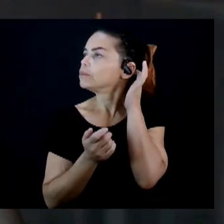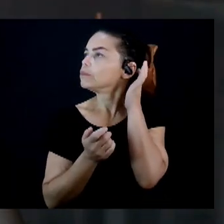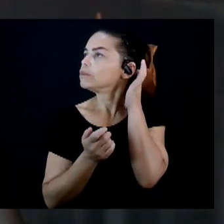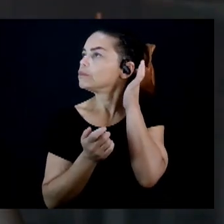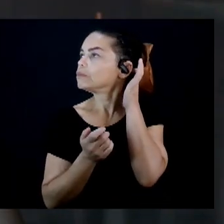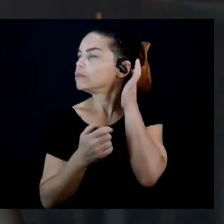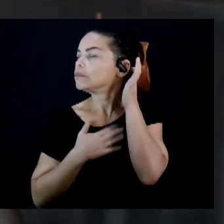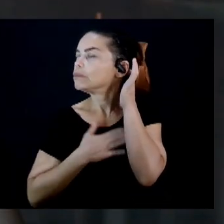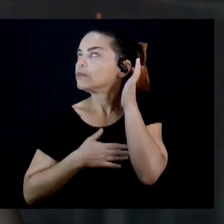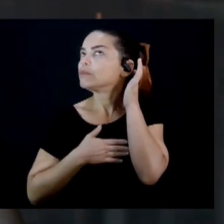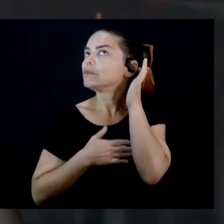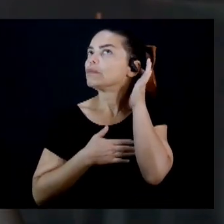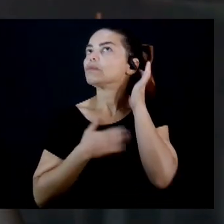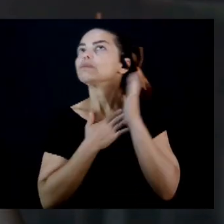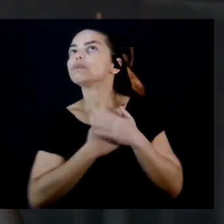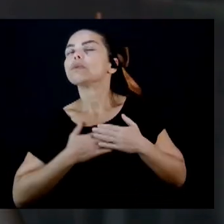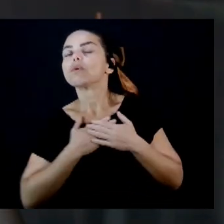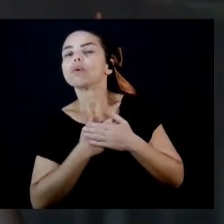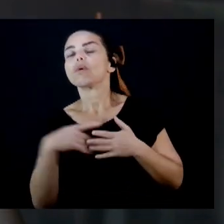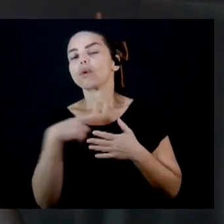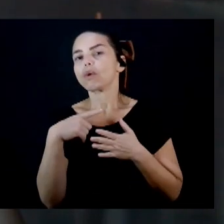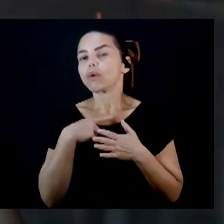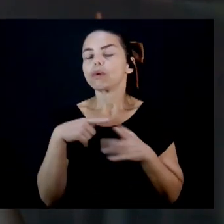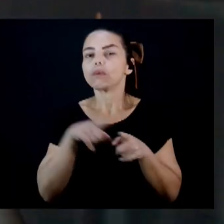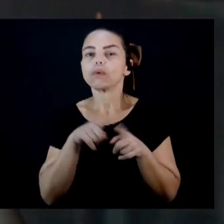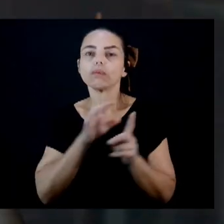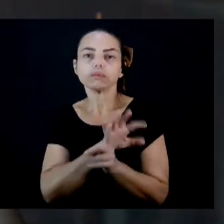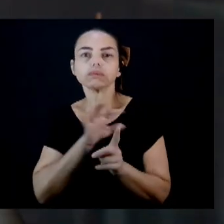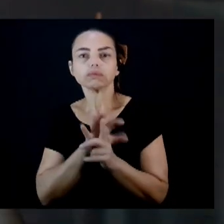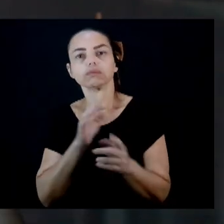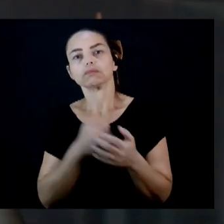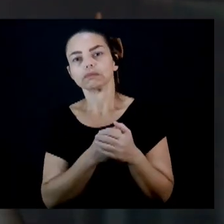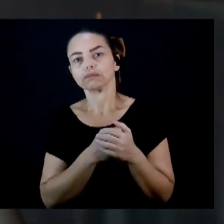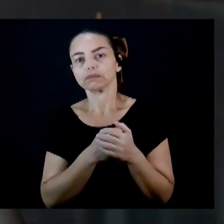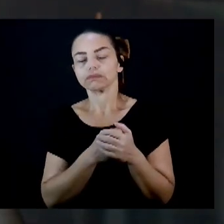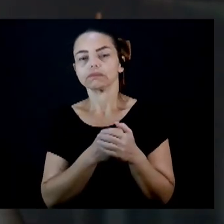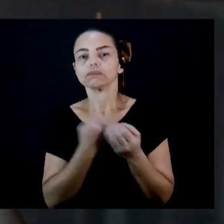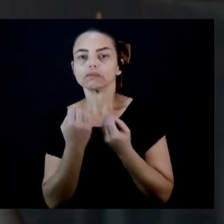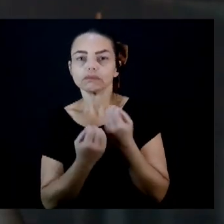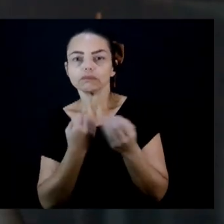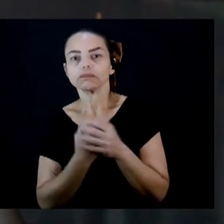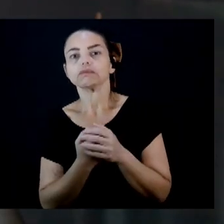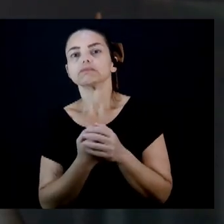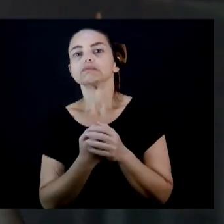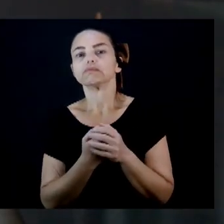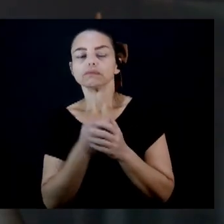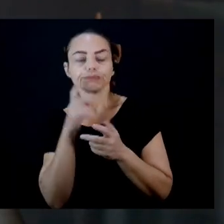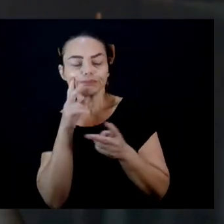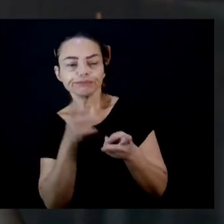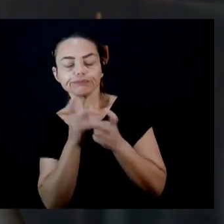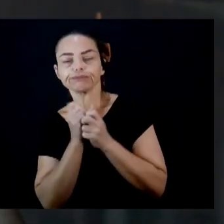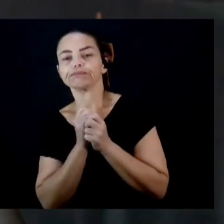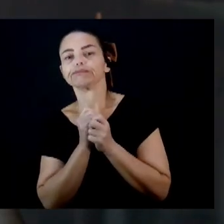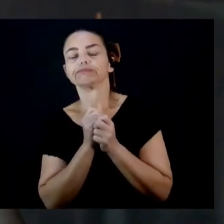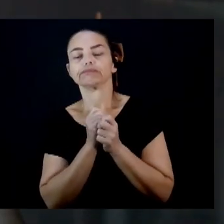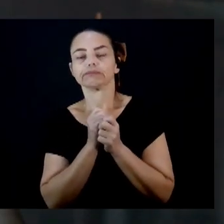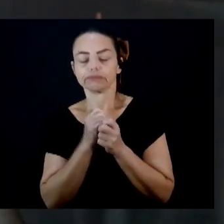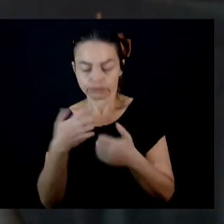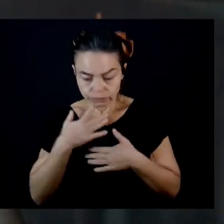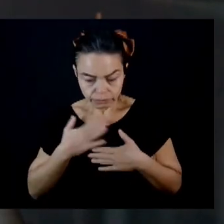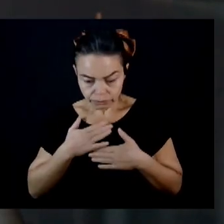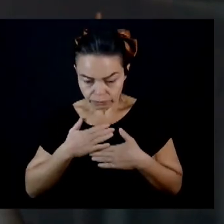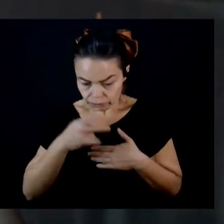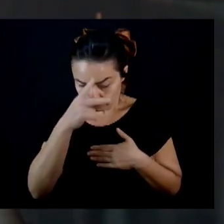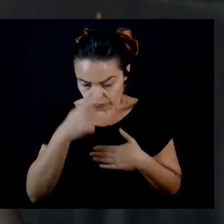também, vai influenciar diretamente na maneira que a gente vai olhar para o nosso sexo, para a nossa